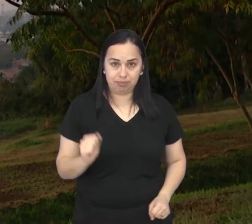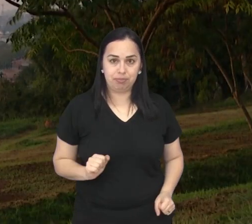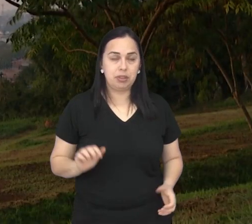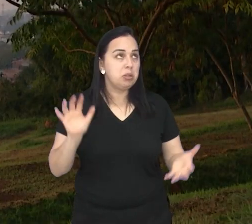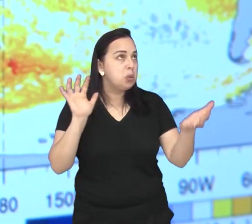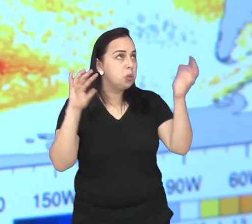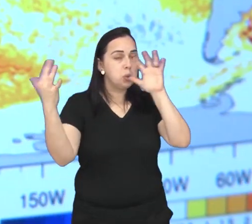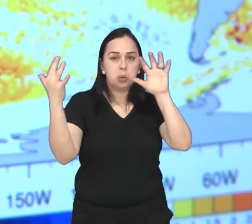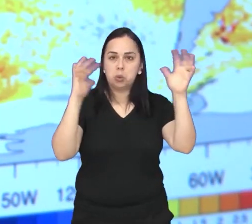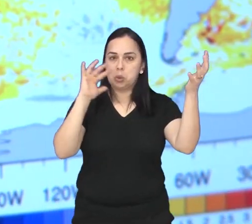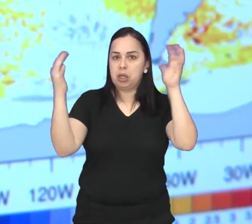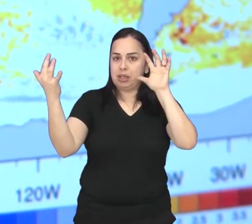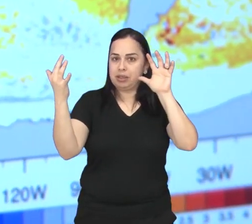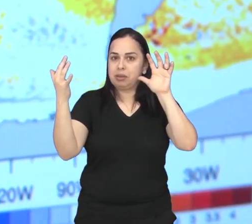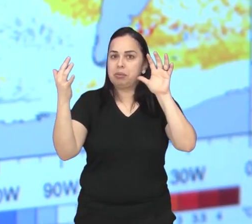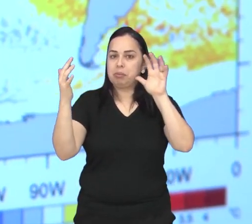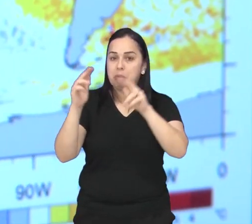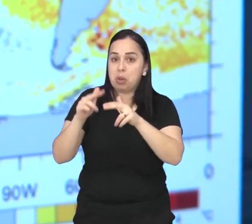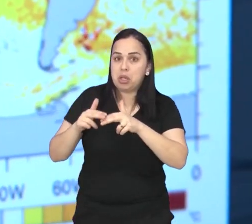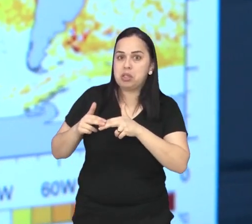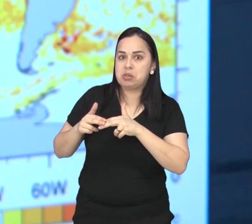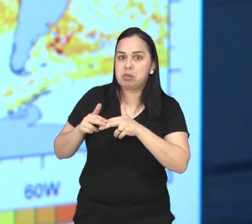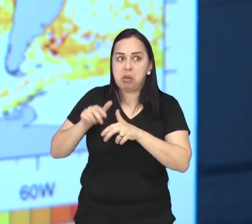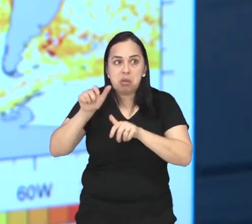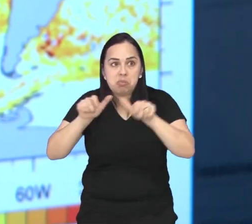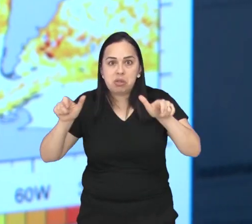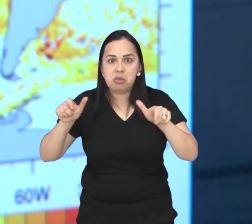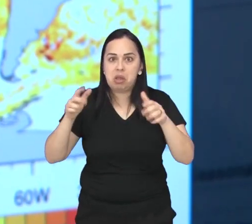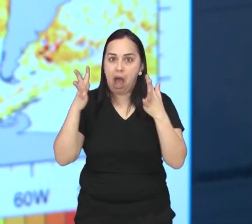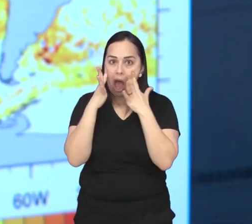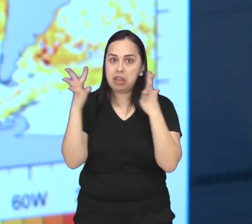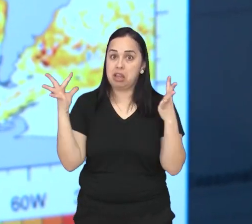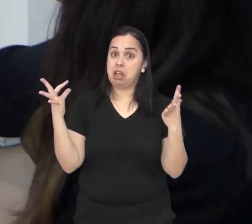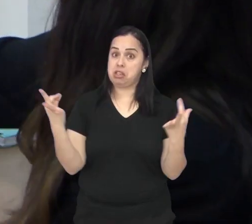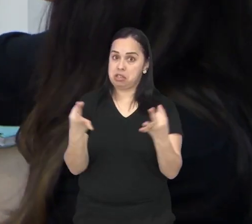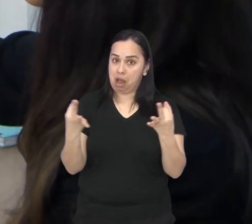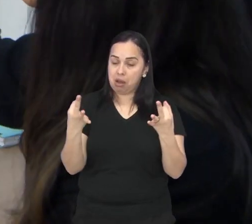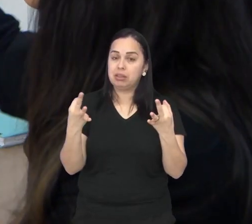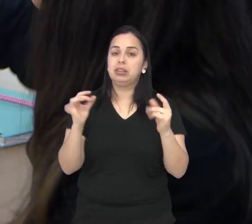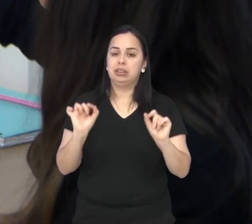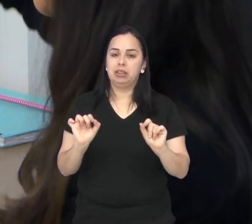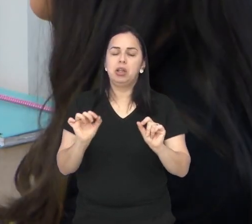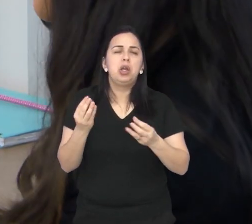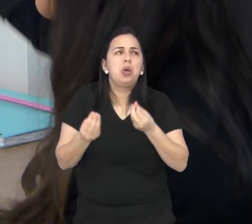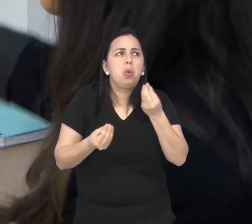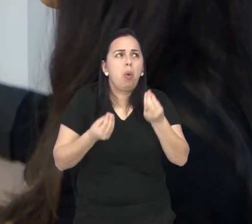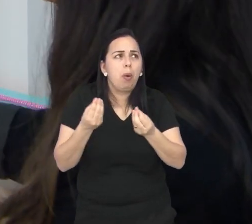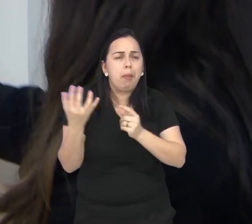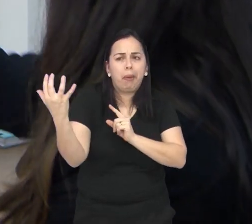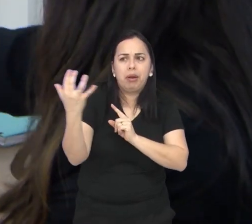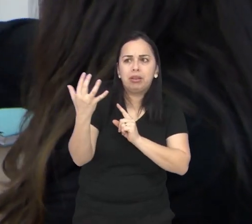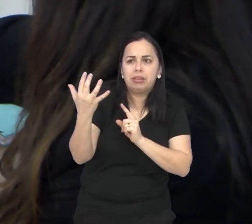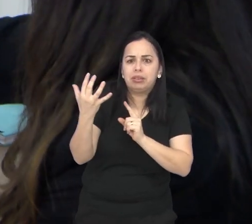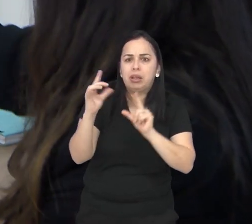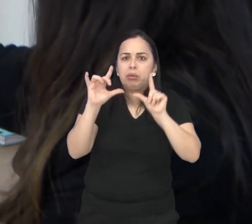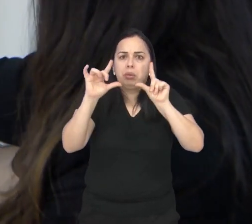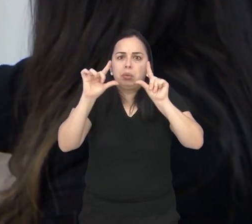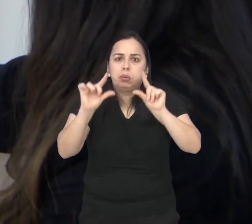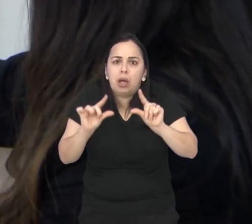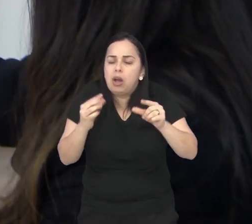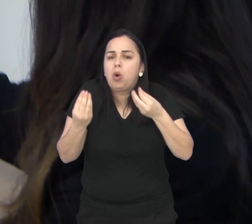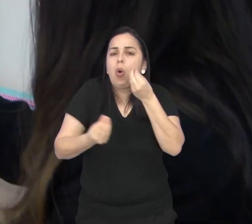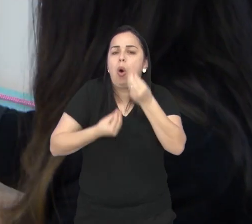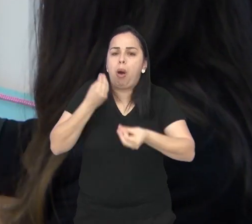mudanças climáticas têm chamado a atenção das autoridades de todo o mundo. E o grande debate é como amenizar os